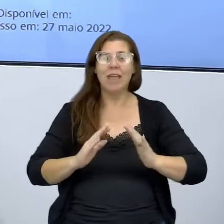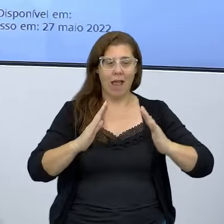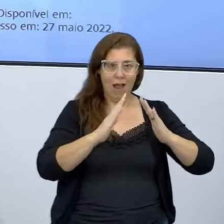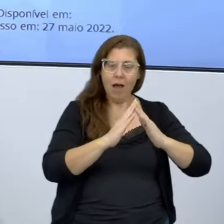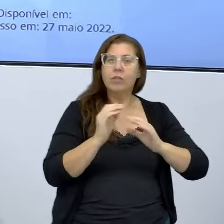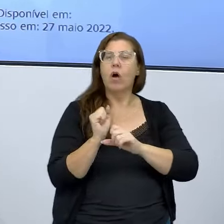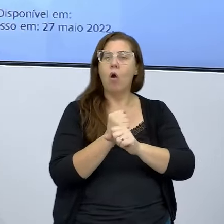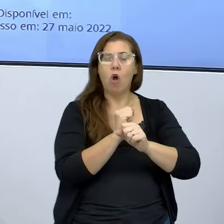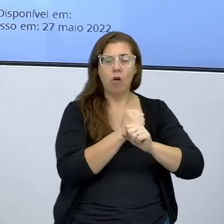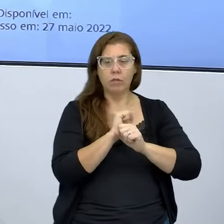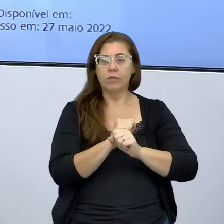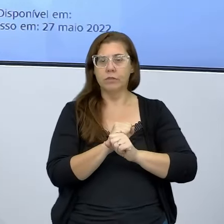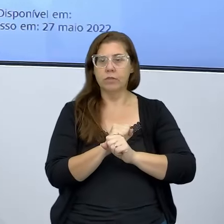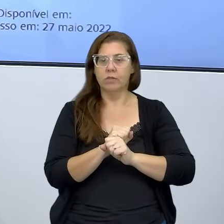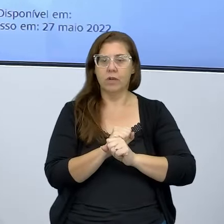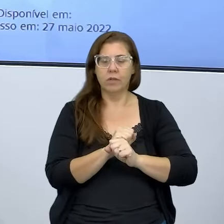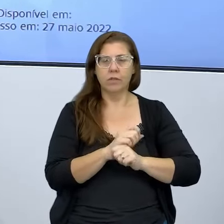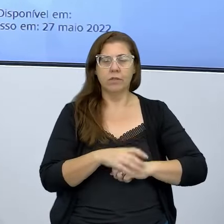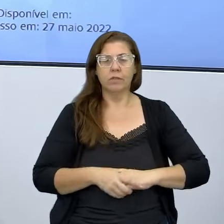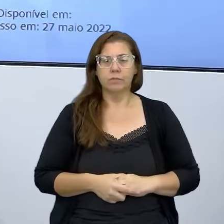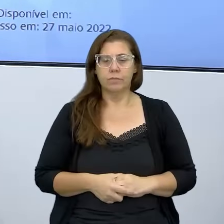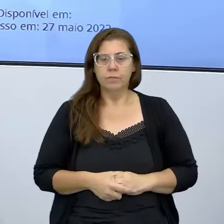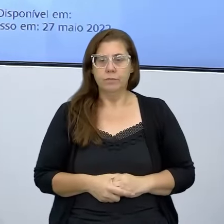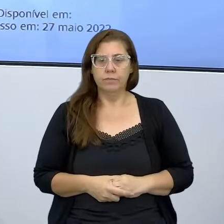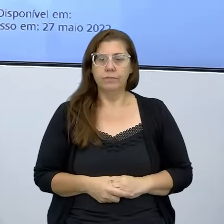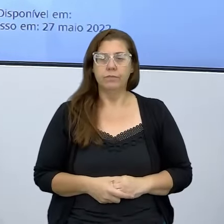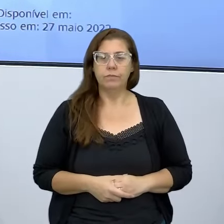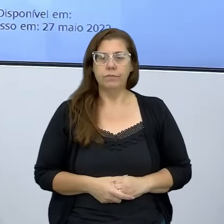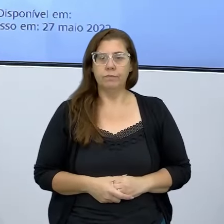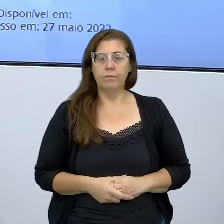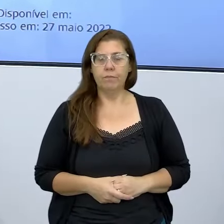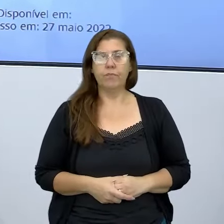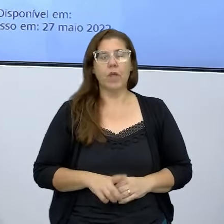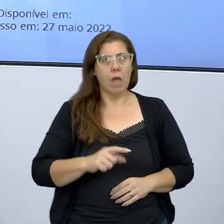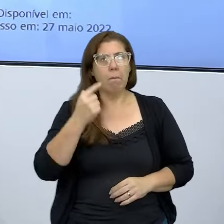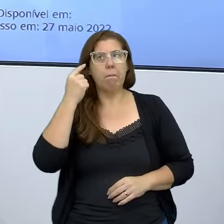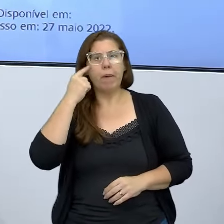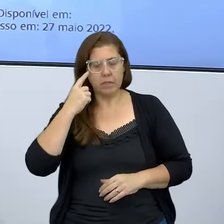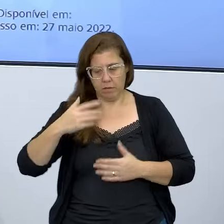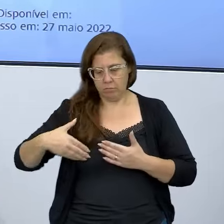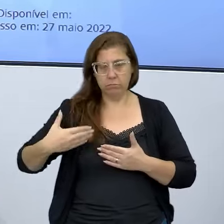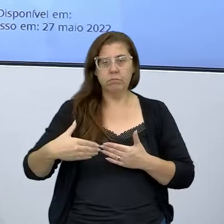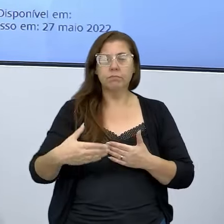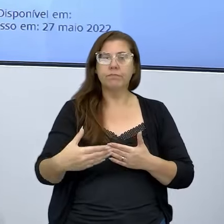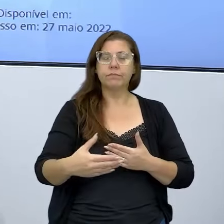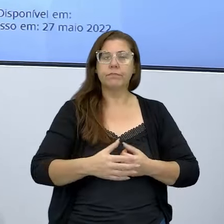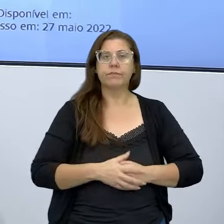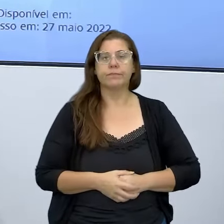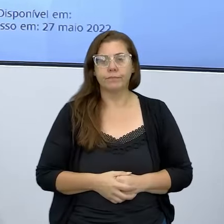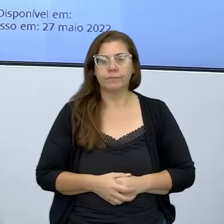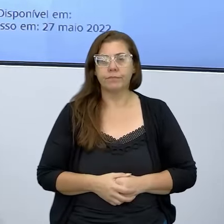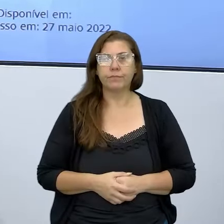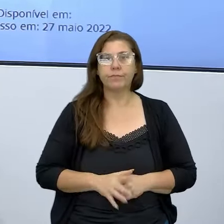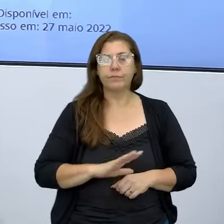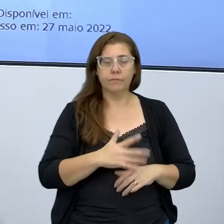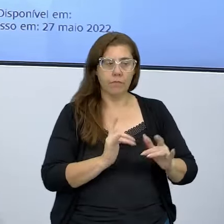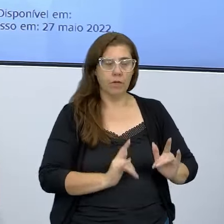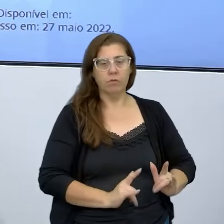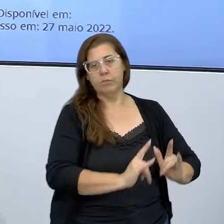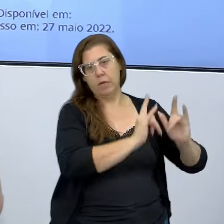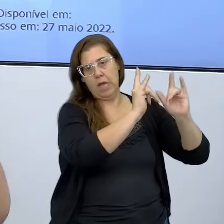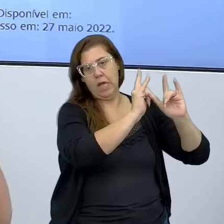né, e organiza as cidades e tudo mais, é pensando nesse processo. Então, os prédios lá, eu não